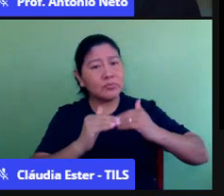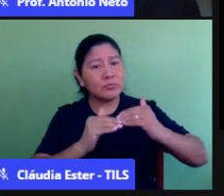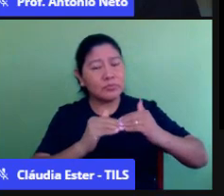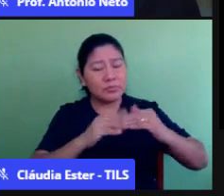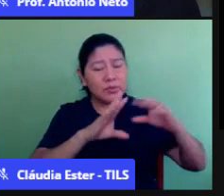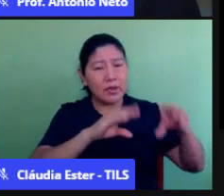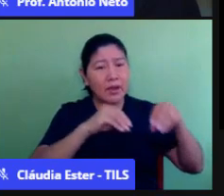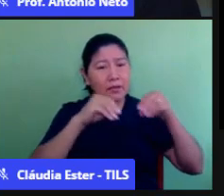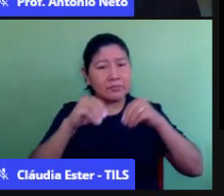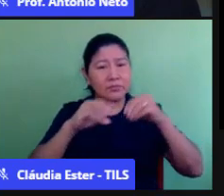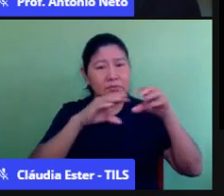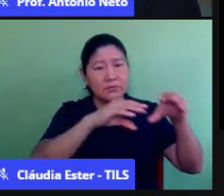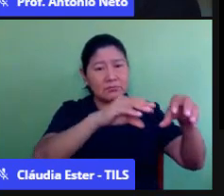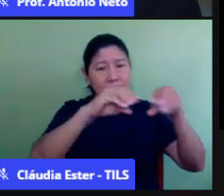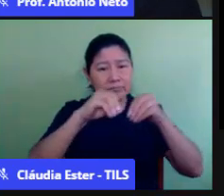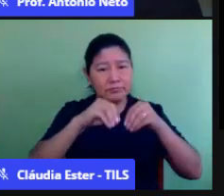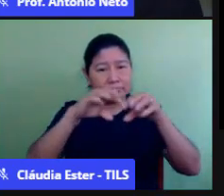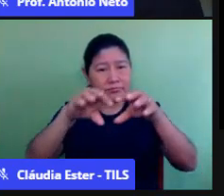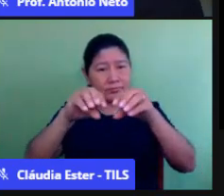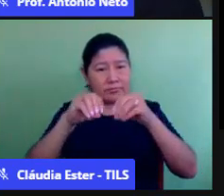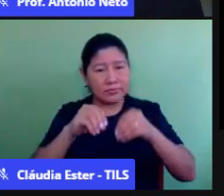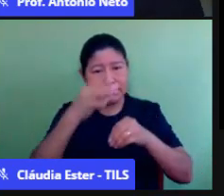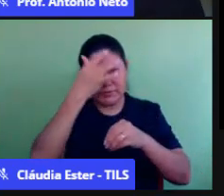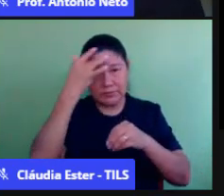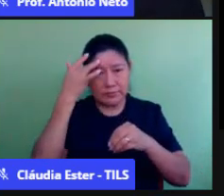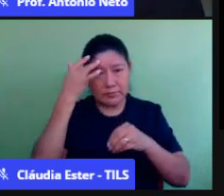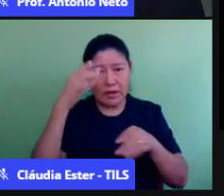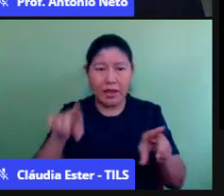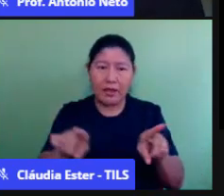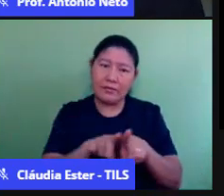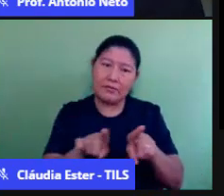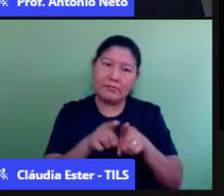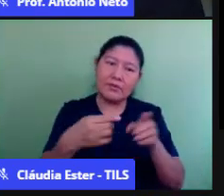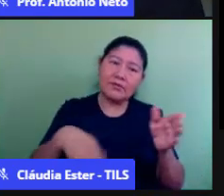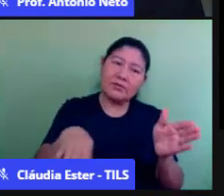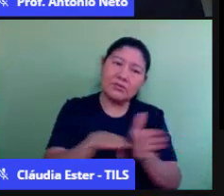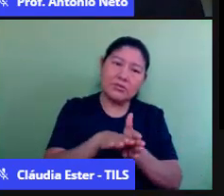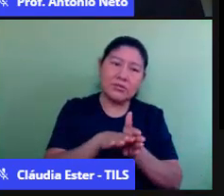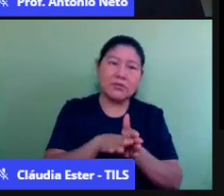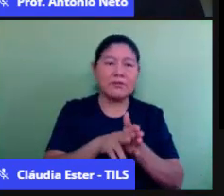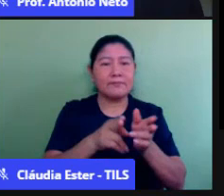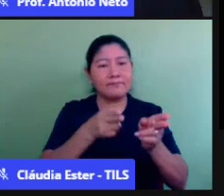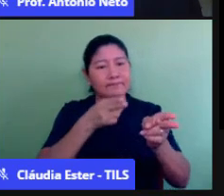da estrada de ferro noroeste do Brasil. Vamos lá.